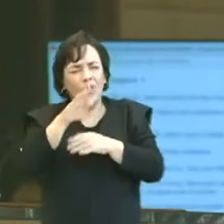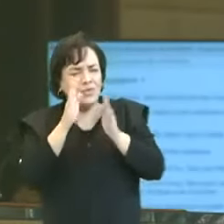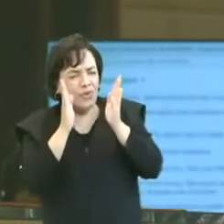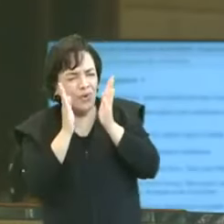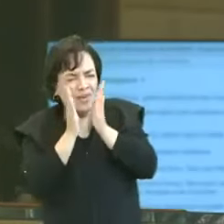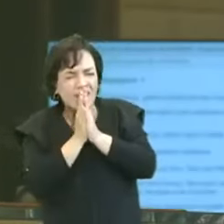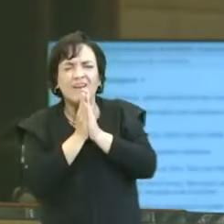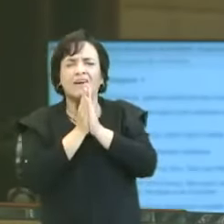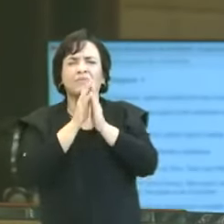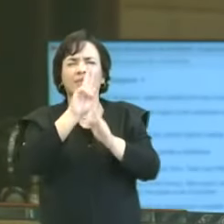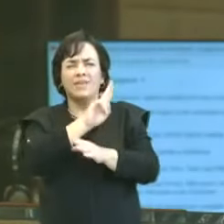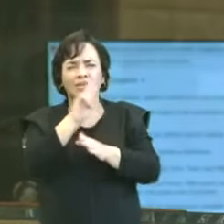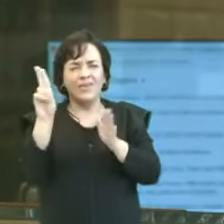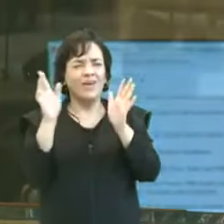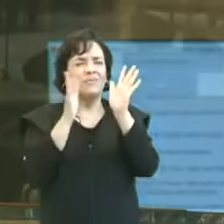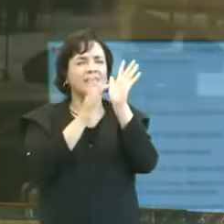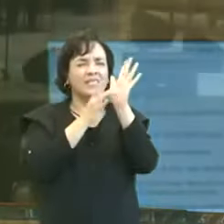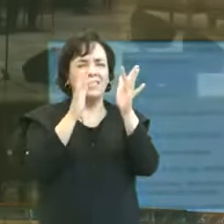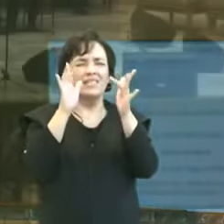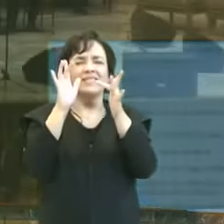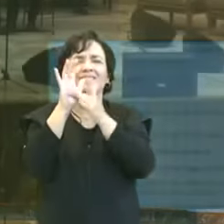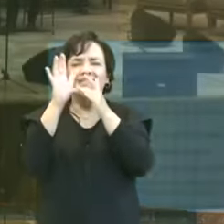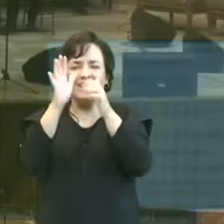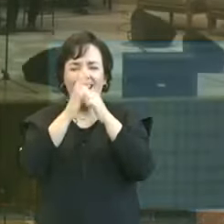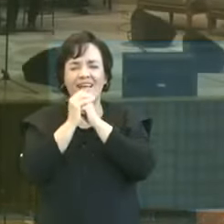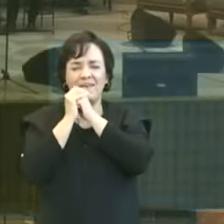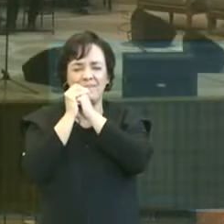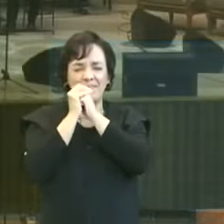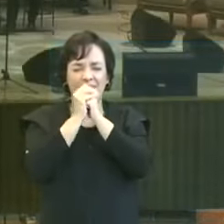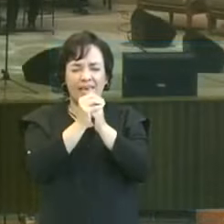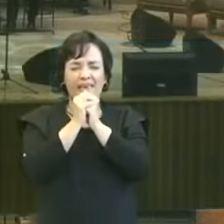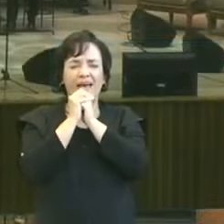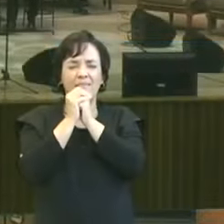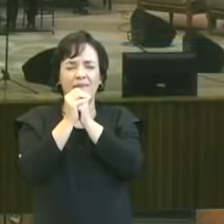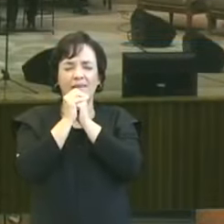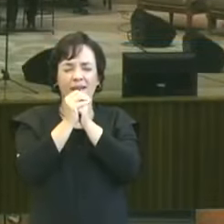em nome de Jesus. Amém, amém.